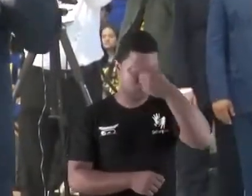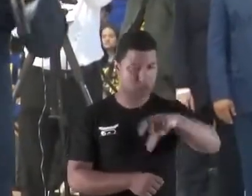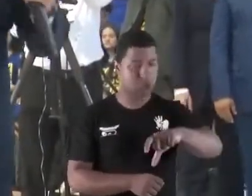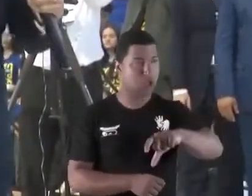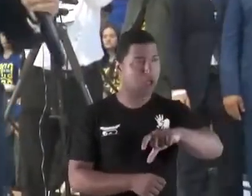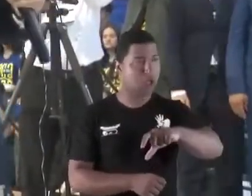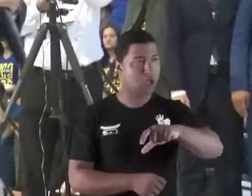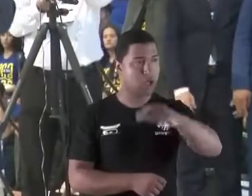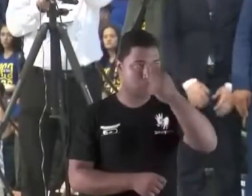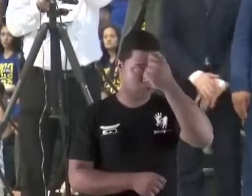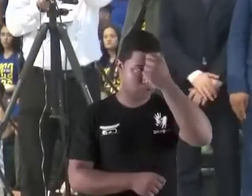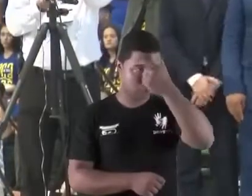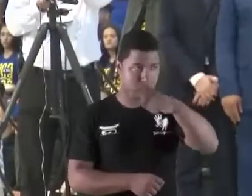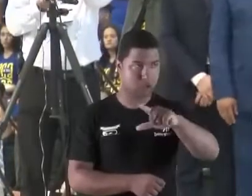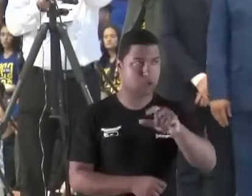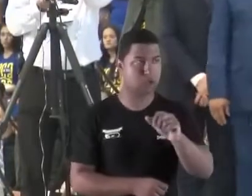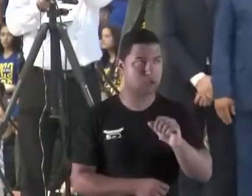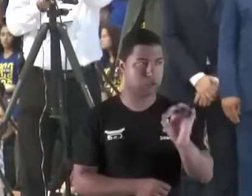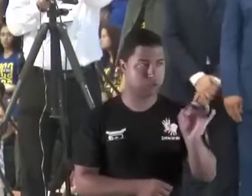faces